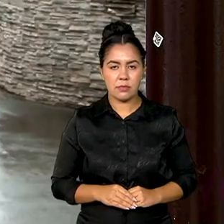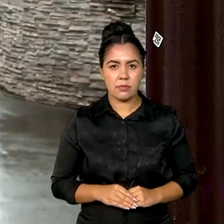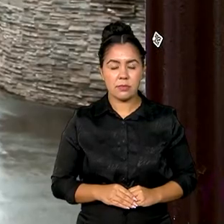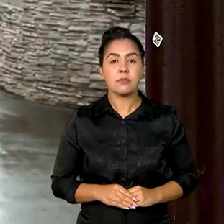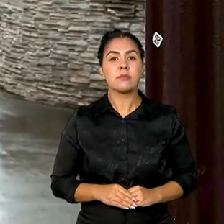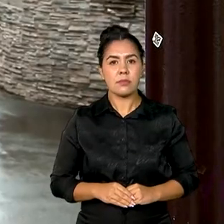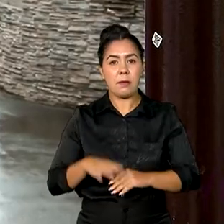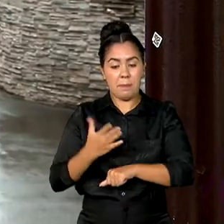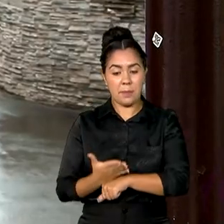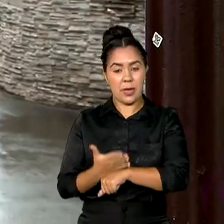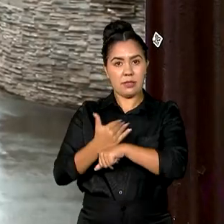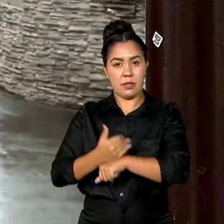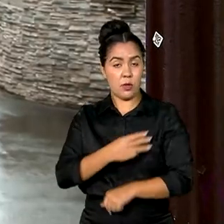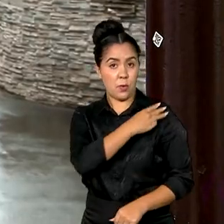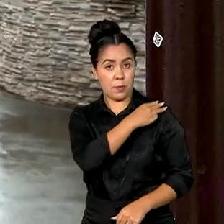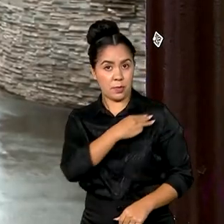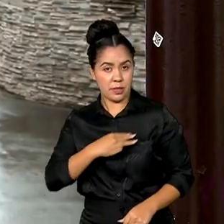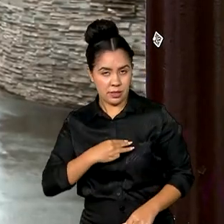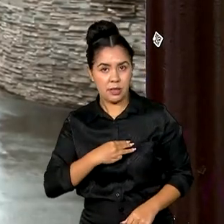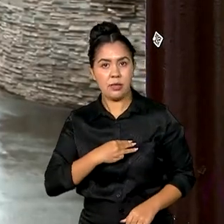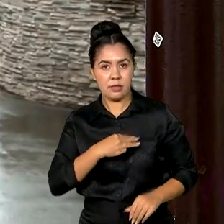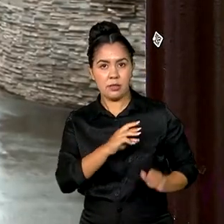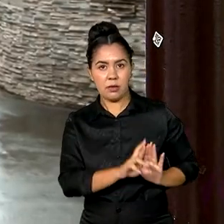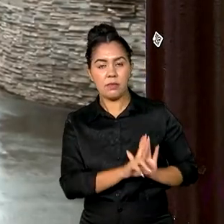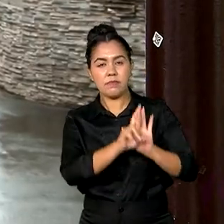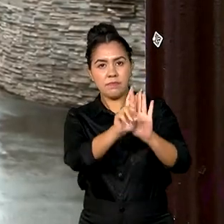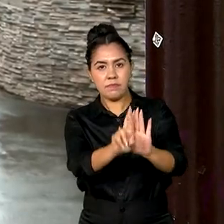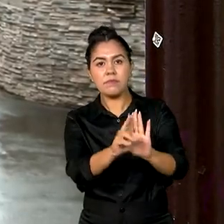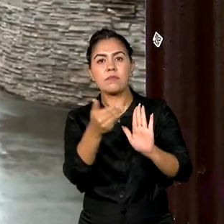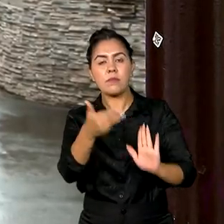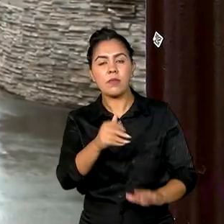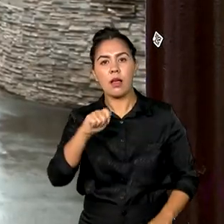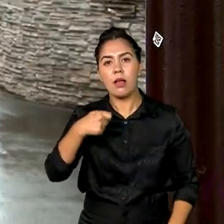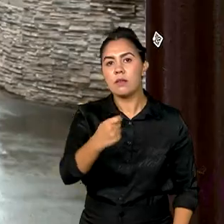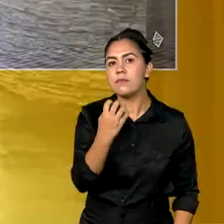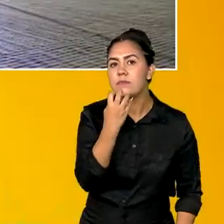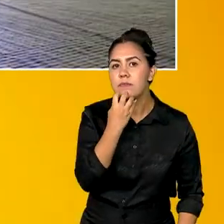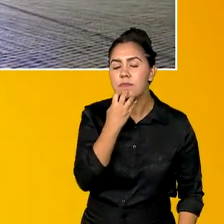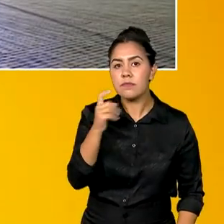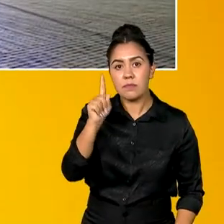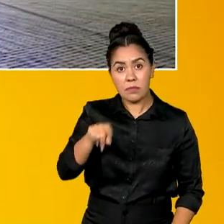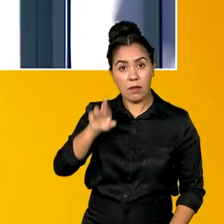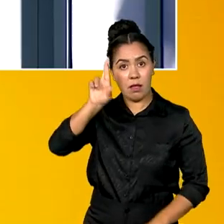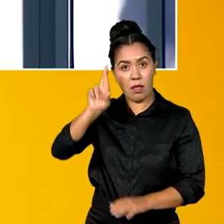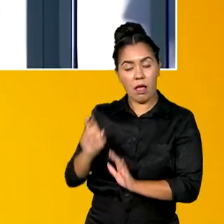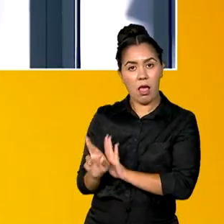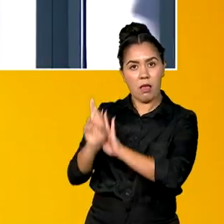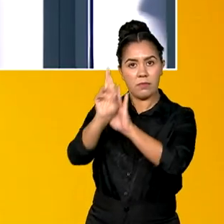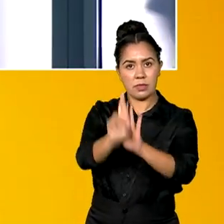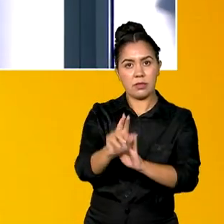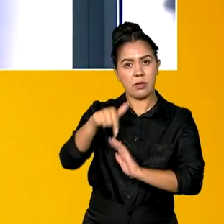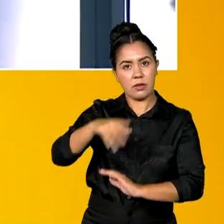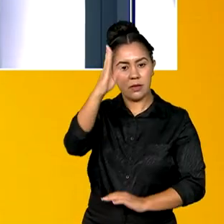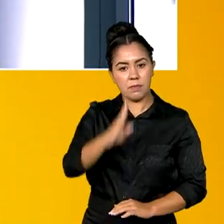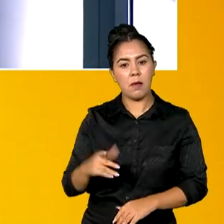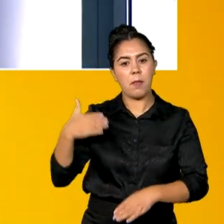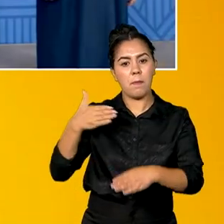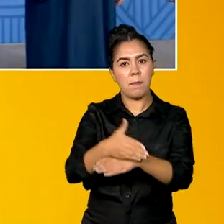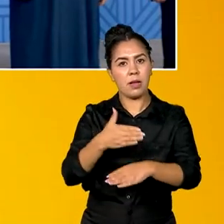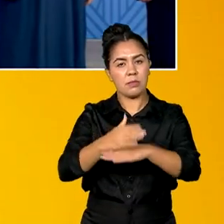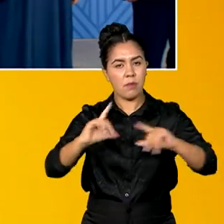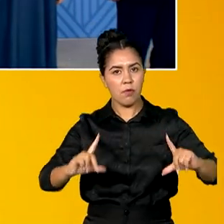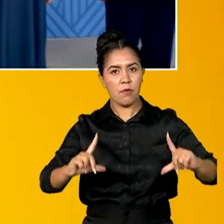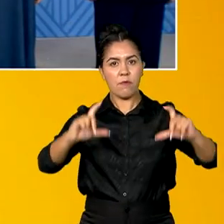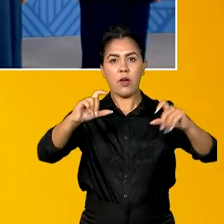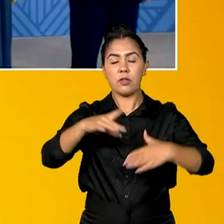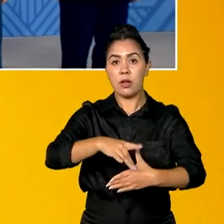Mais cedo, o ministro das Relações Exteriores, Mauro Vieira, que chefia a delegação brasileira, participou da foto oficial dos líderes